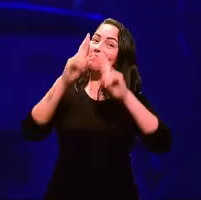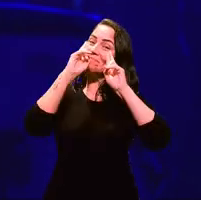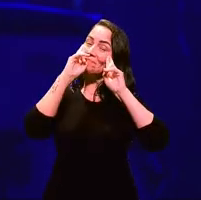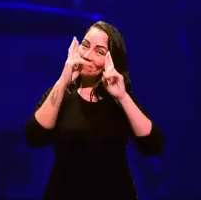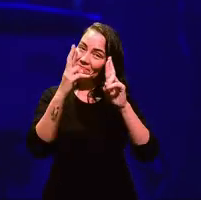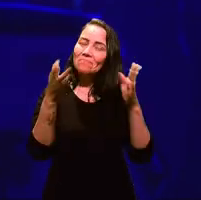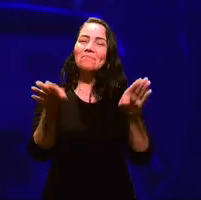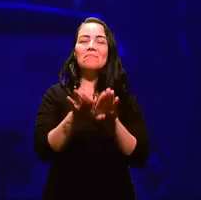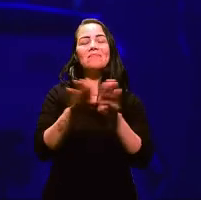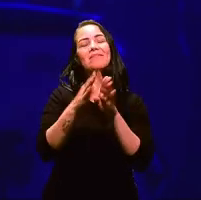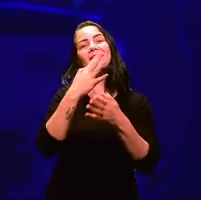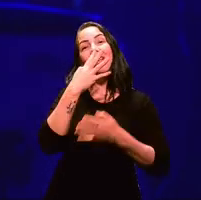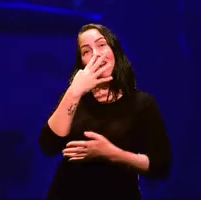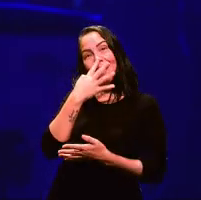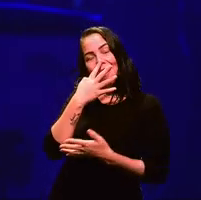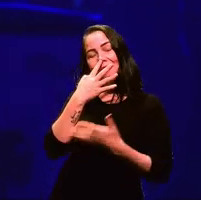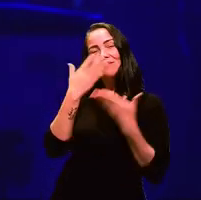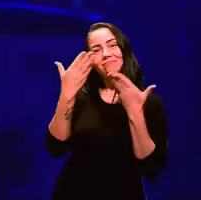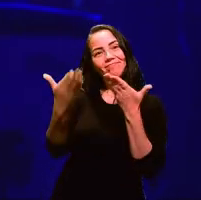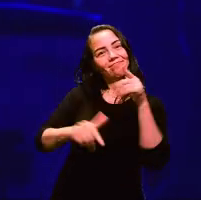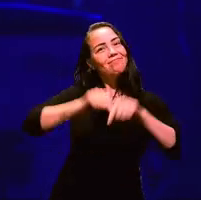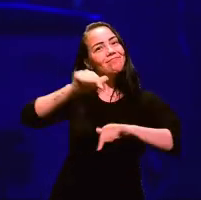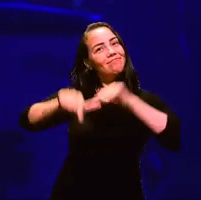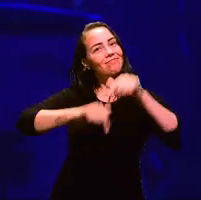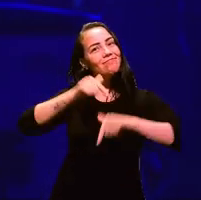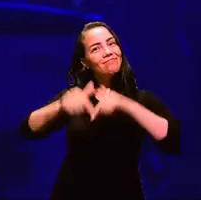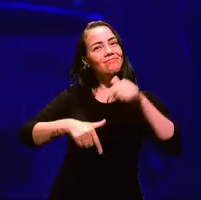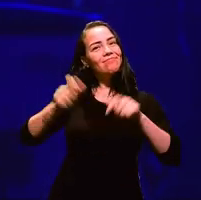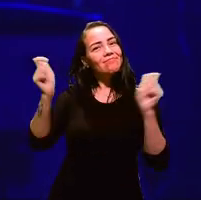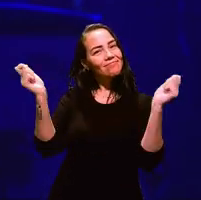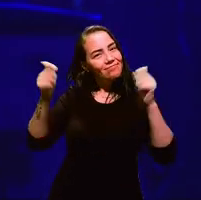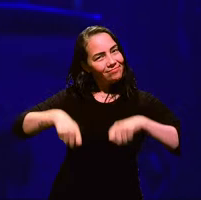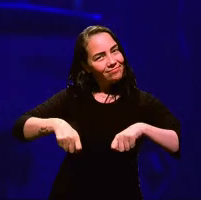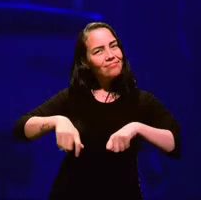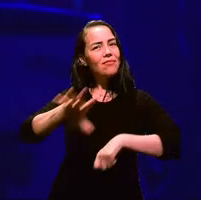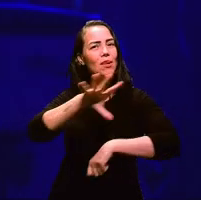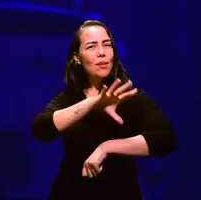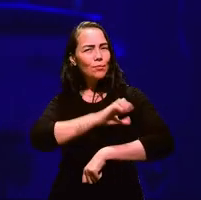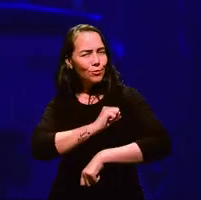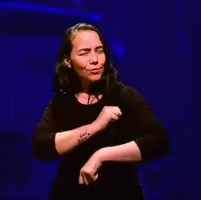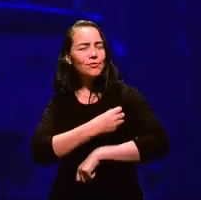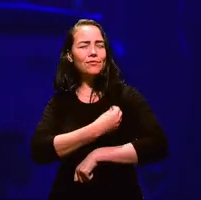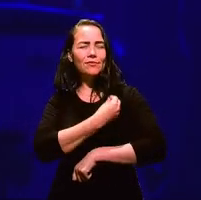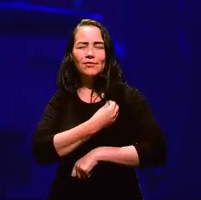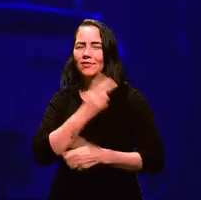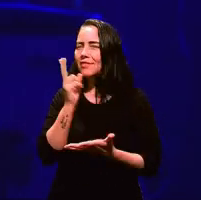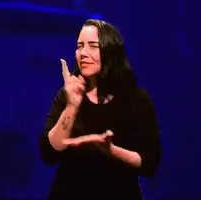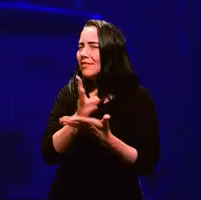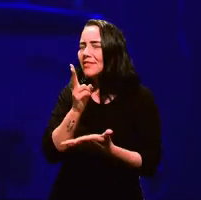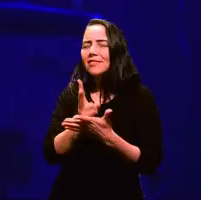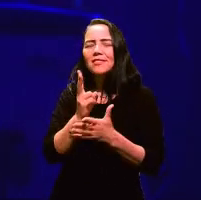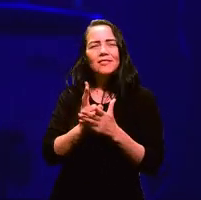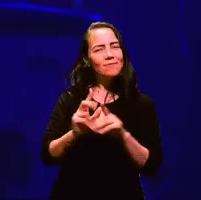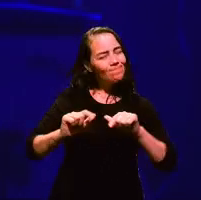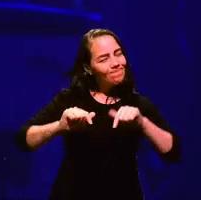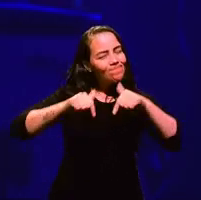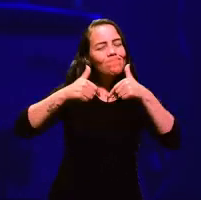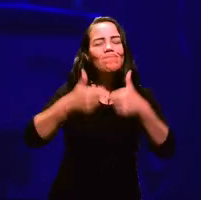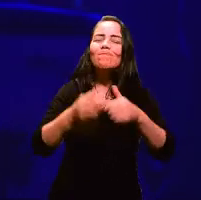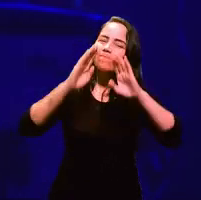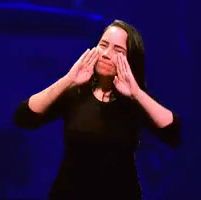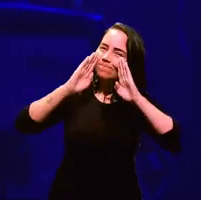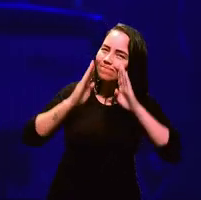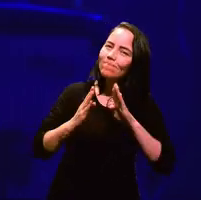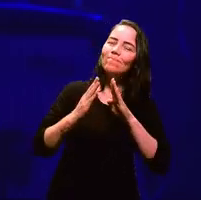e admiração pelo trabalho realizado com amor à vida e com incondicional